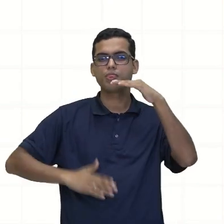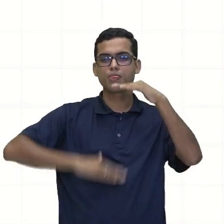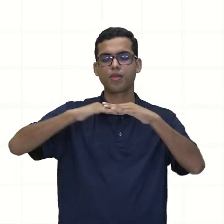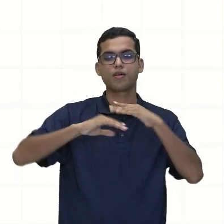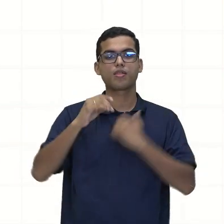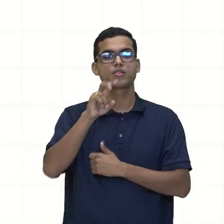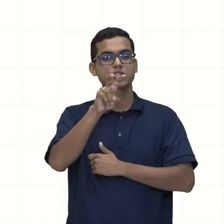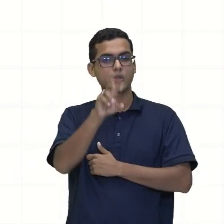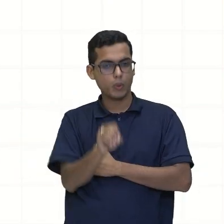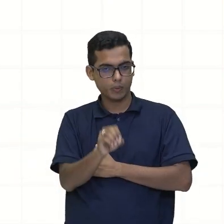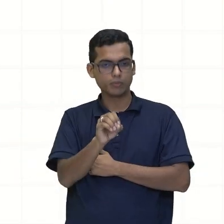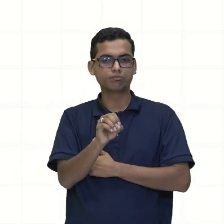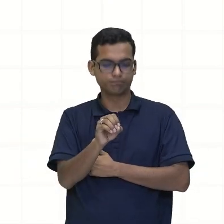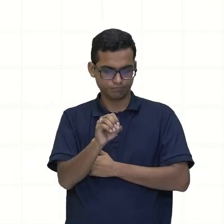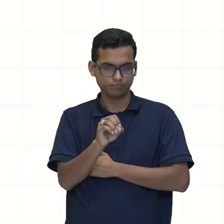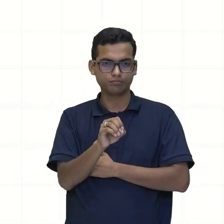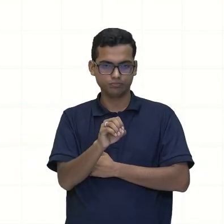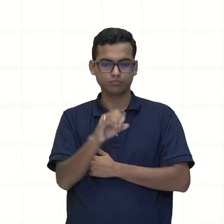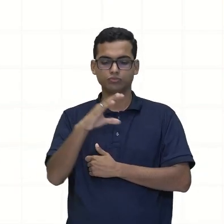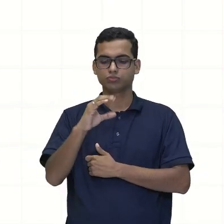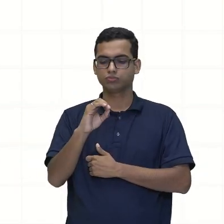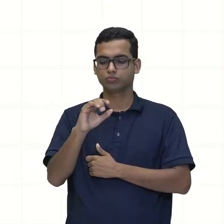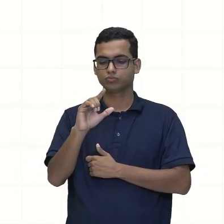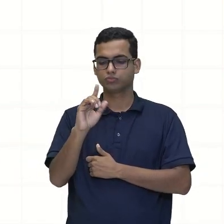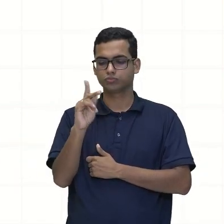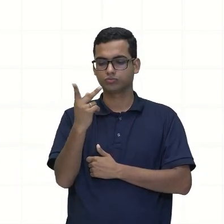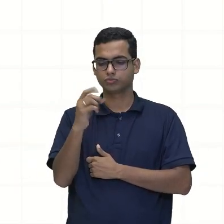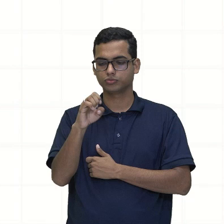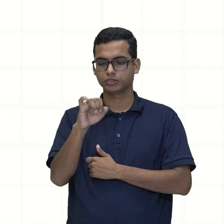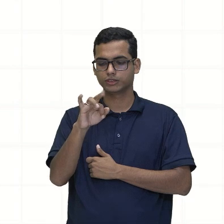estabelecimentos agropecuários. E aí a gente vai ter